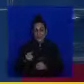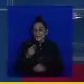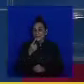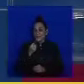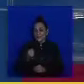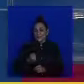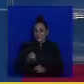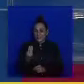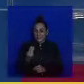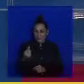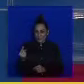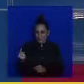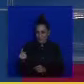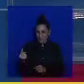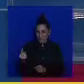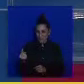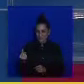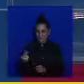31.